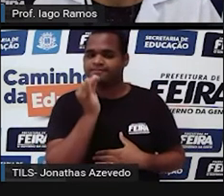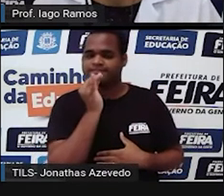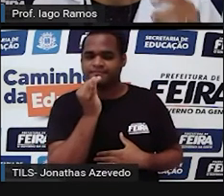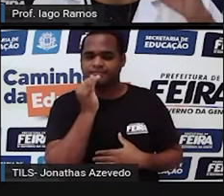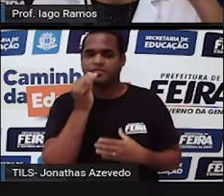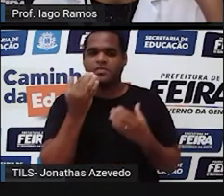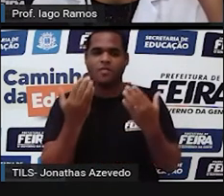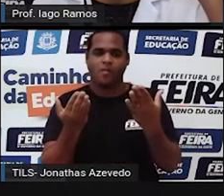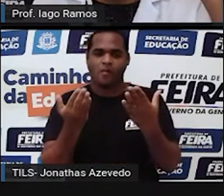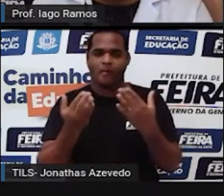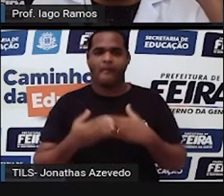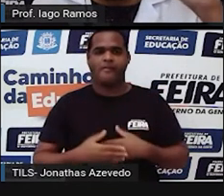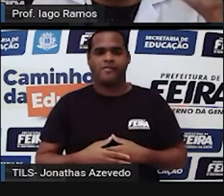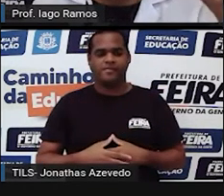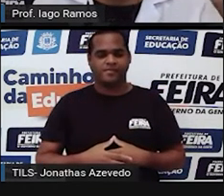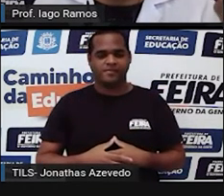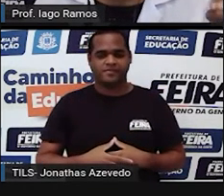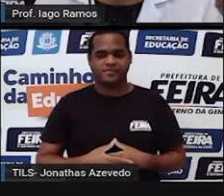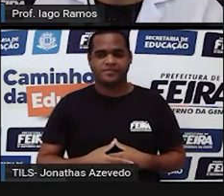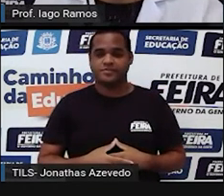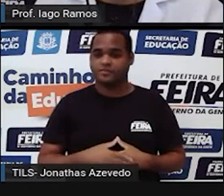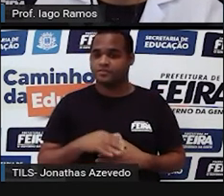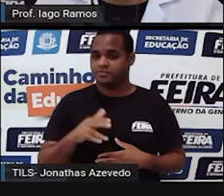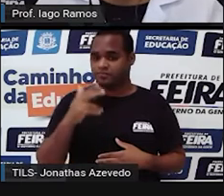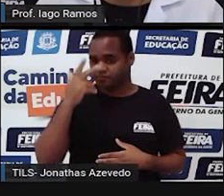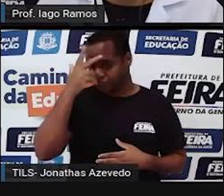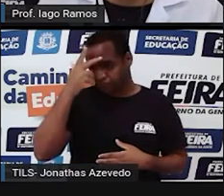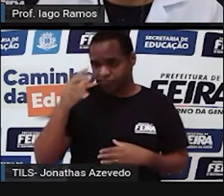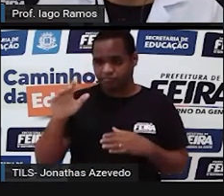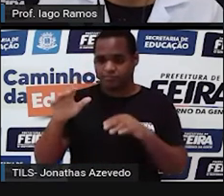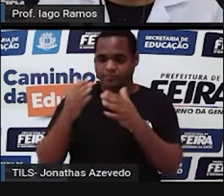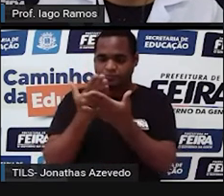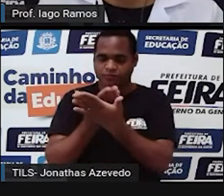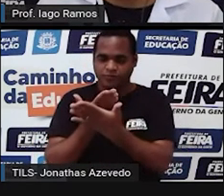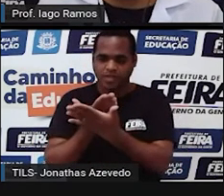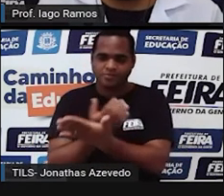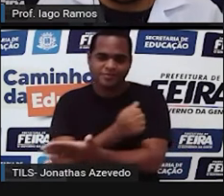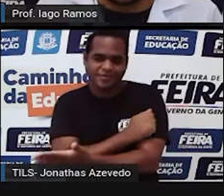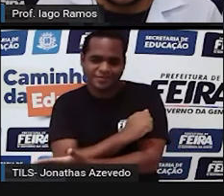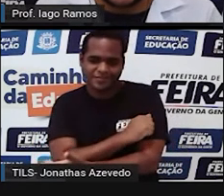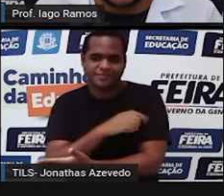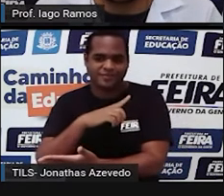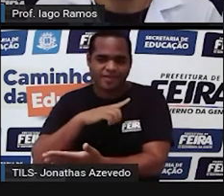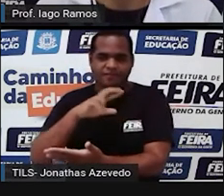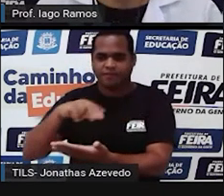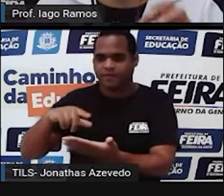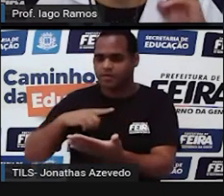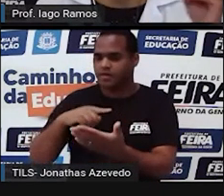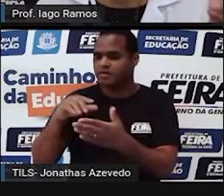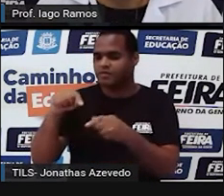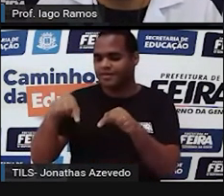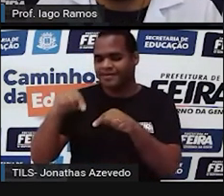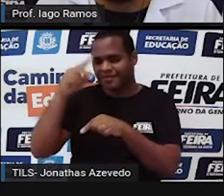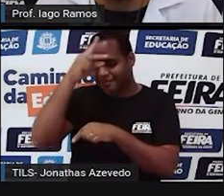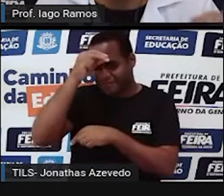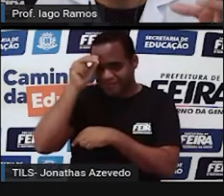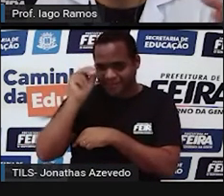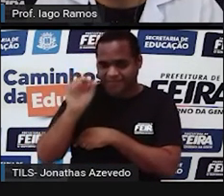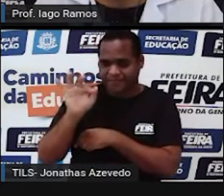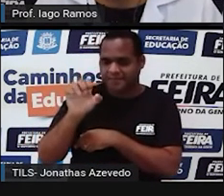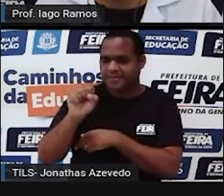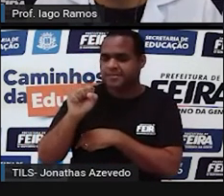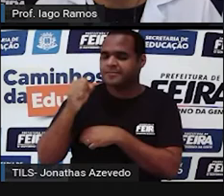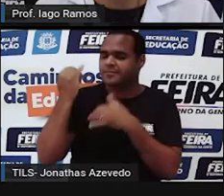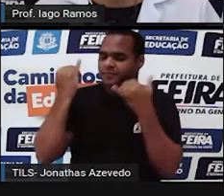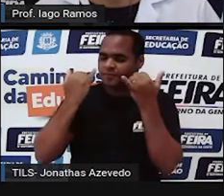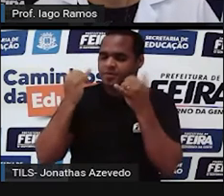aqui, né? Sobre os estudantes da Rede Municipal de Ensino de Feira de Santana. Então, essa é a informação. O que é que eu